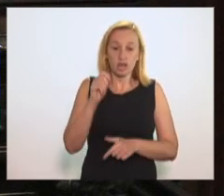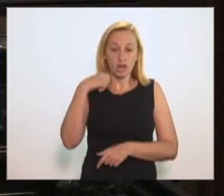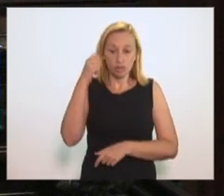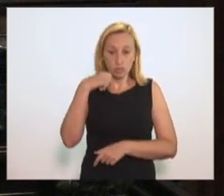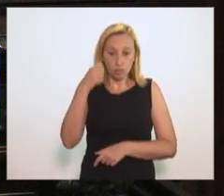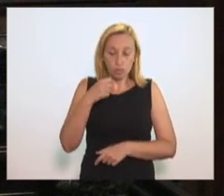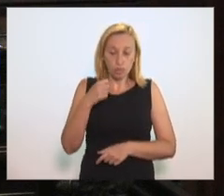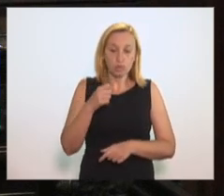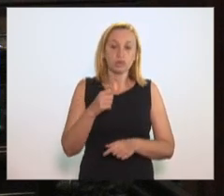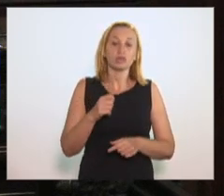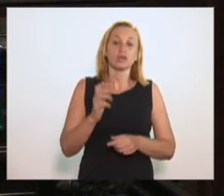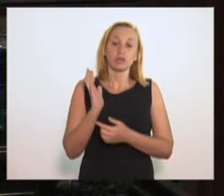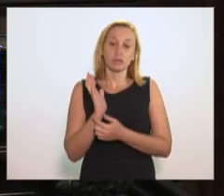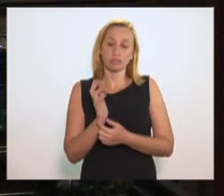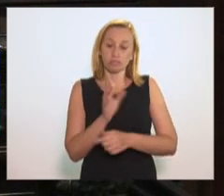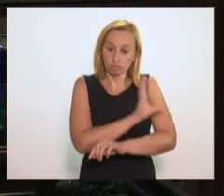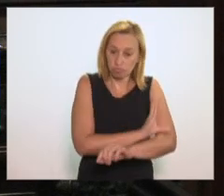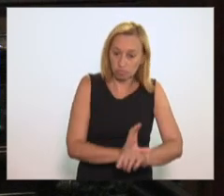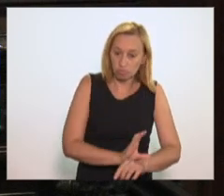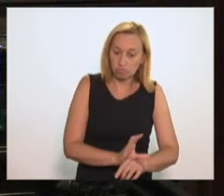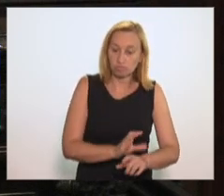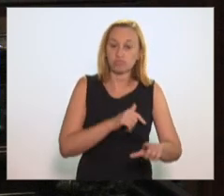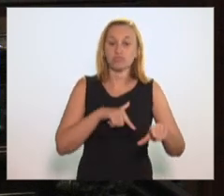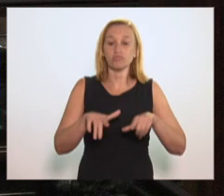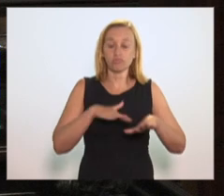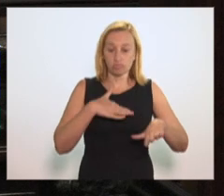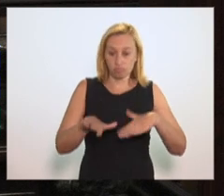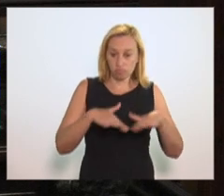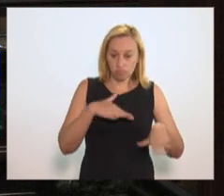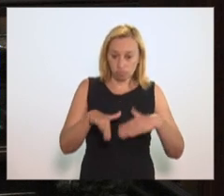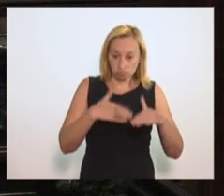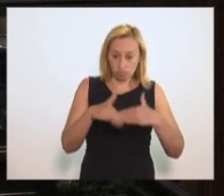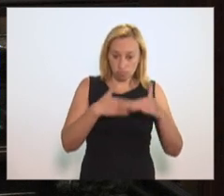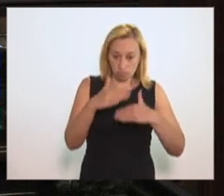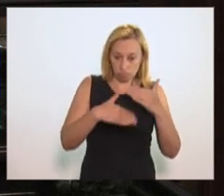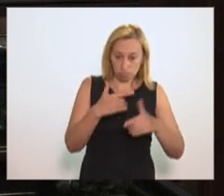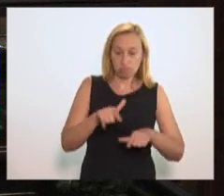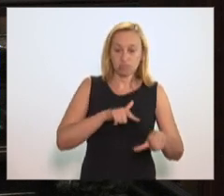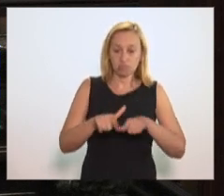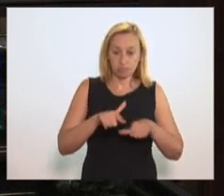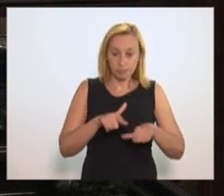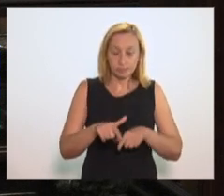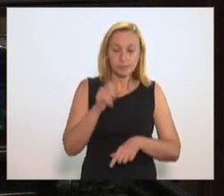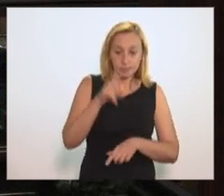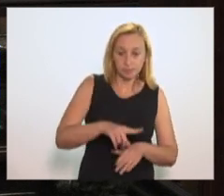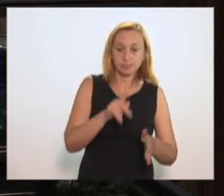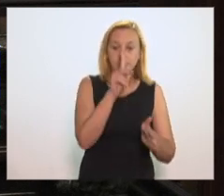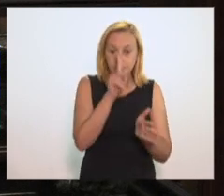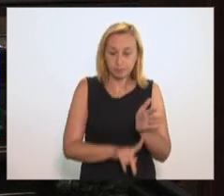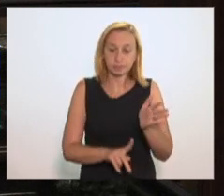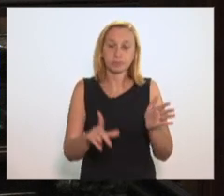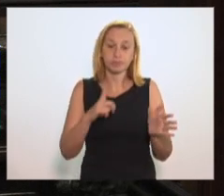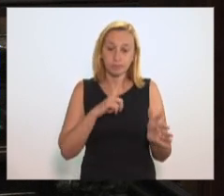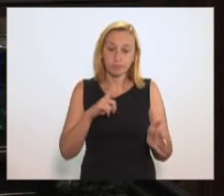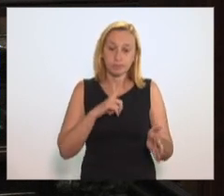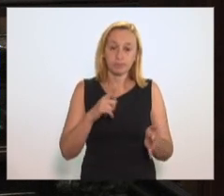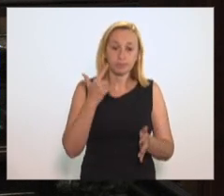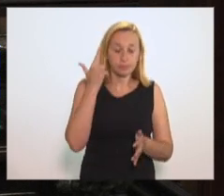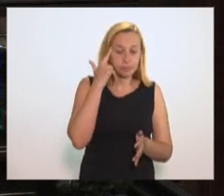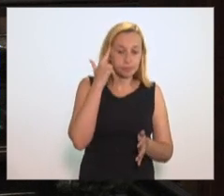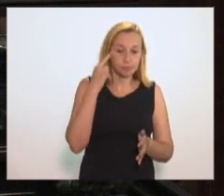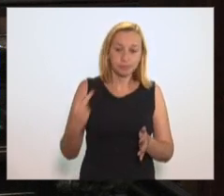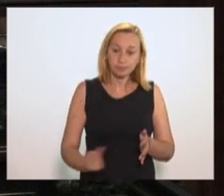desenvolvendo seus trabalhos e seus projetos nesses territórios então ele é um projeto que tem também uma concepção de